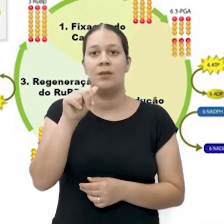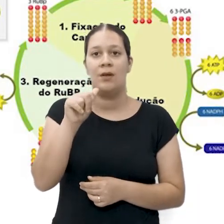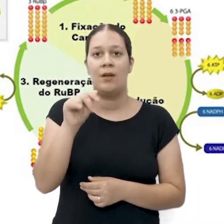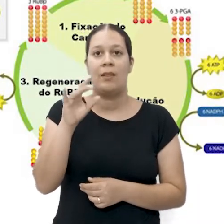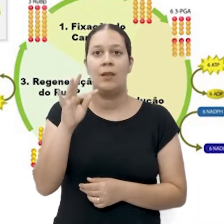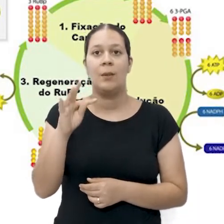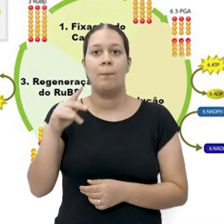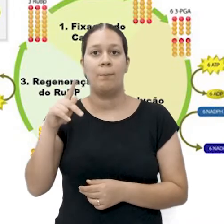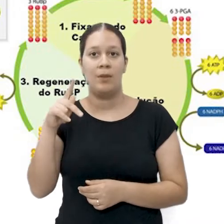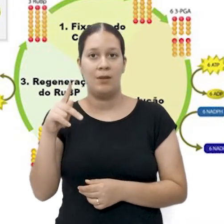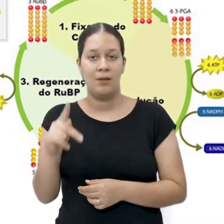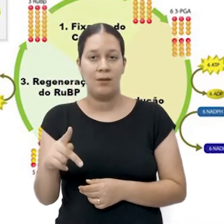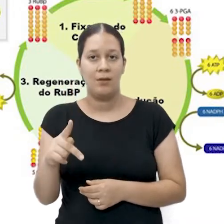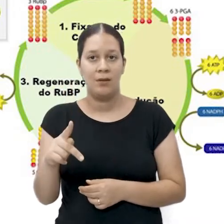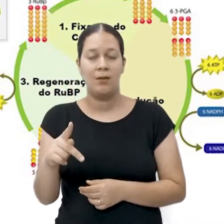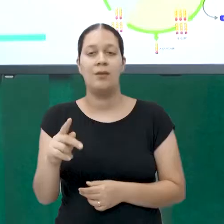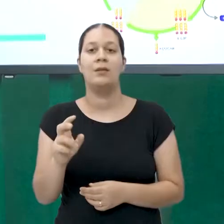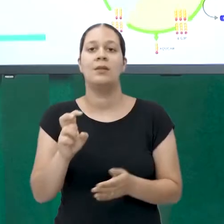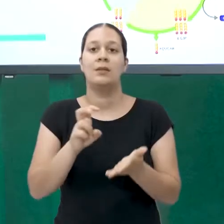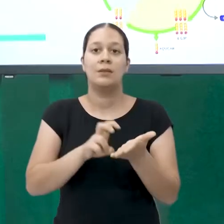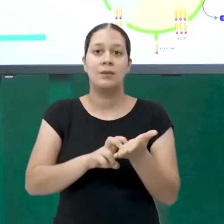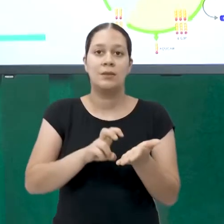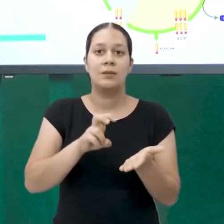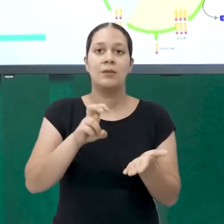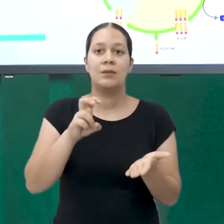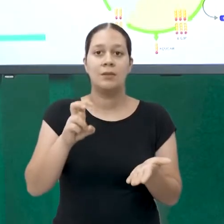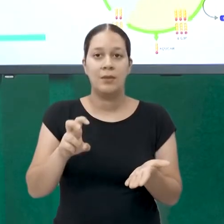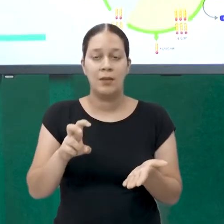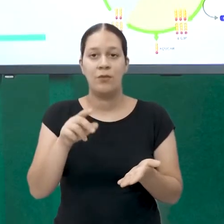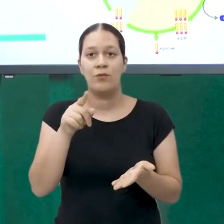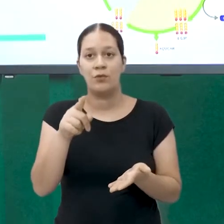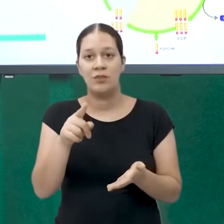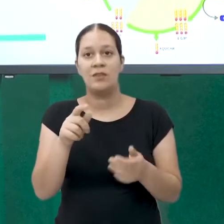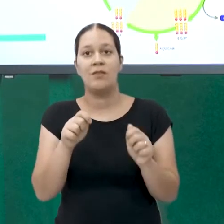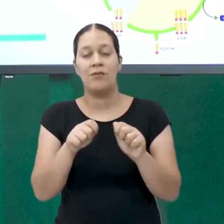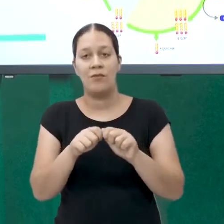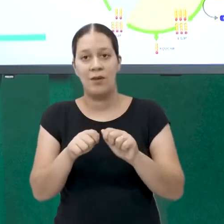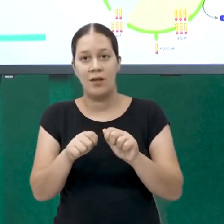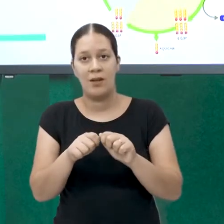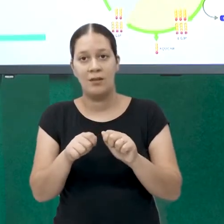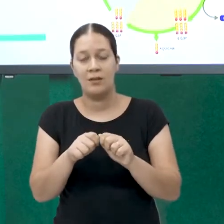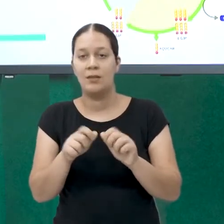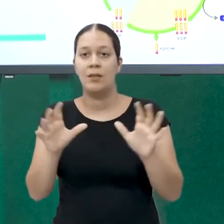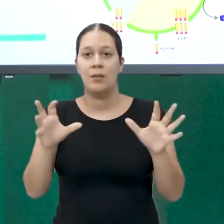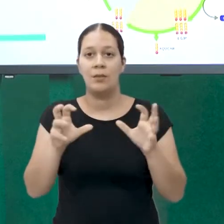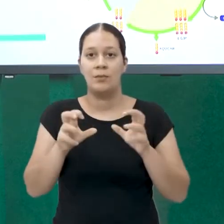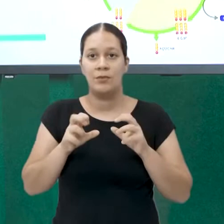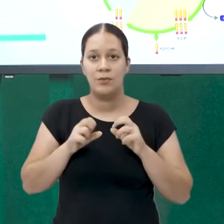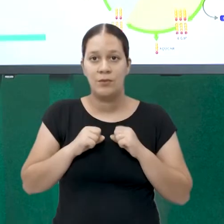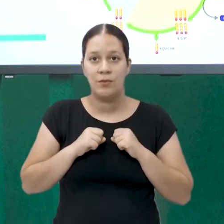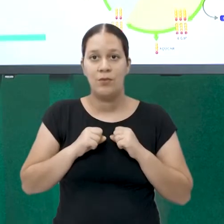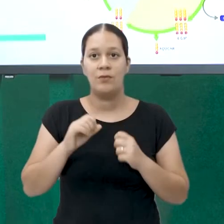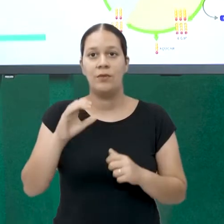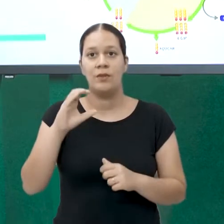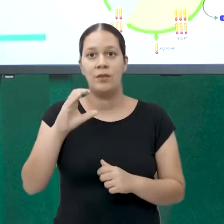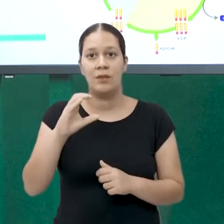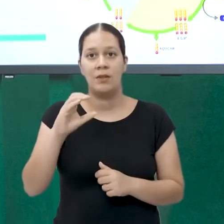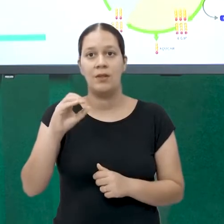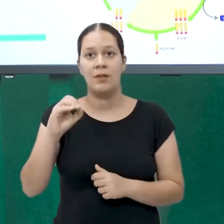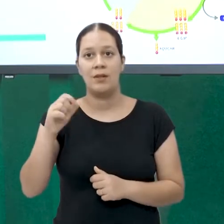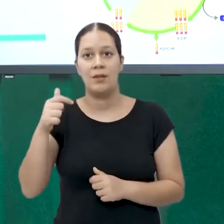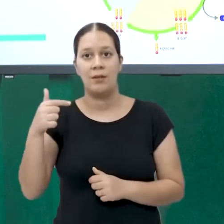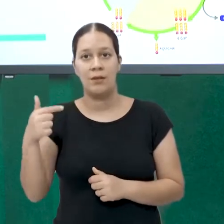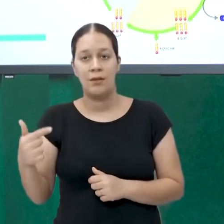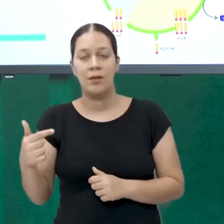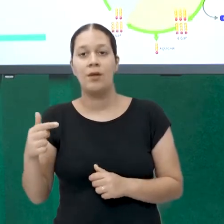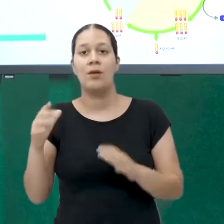tem ATP gasto, então lembra, de manhã você produz ATP e absorve gás carbônico. Para de